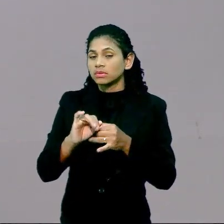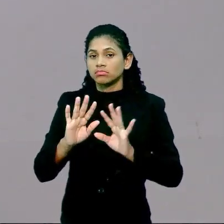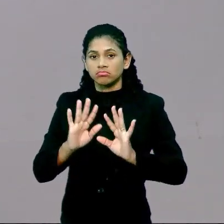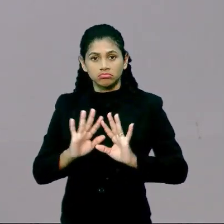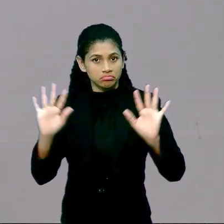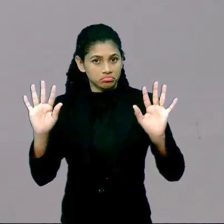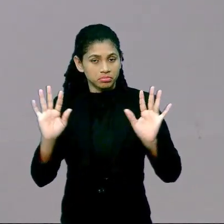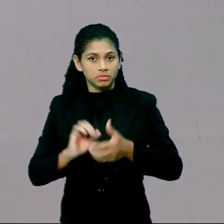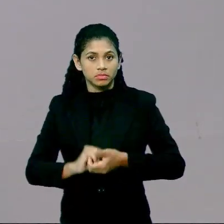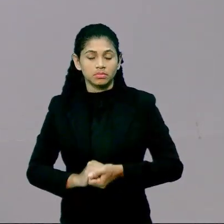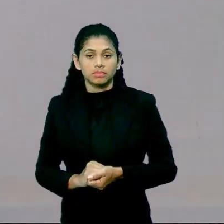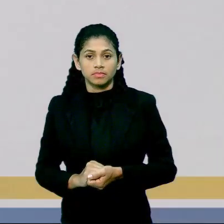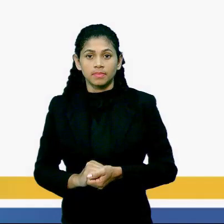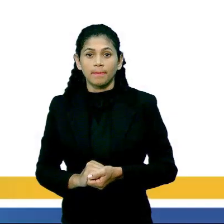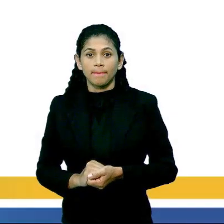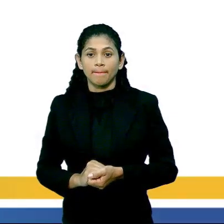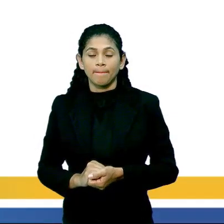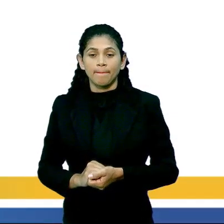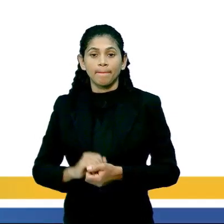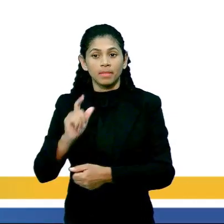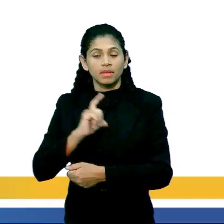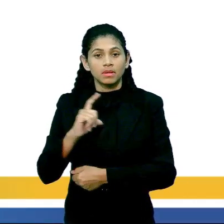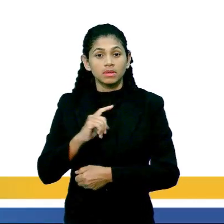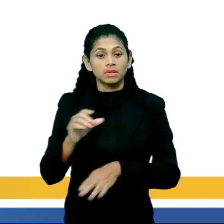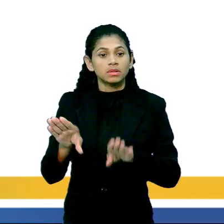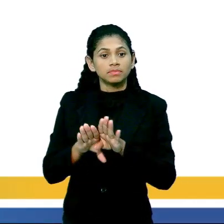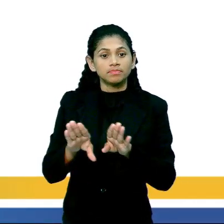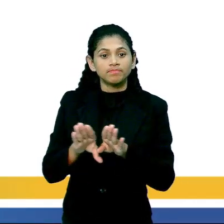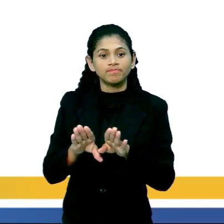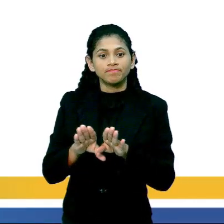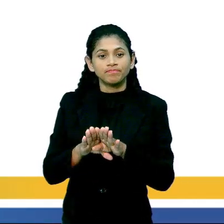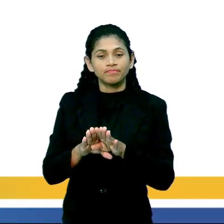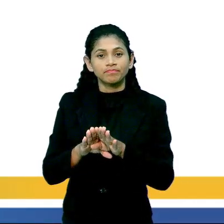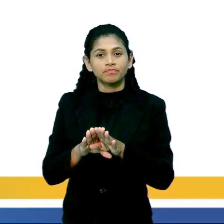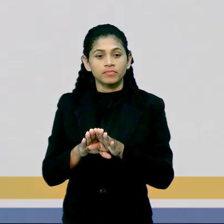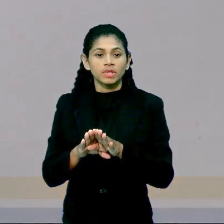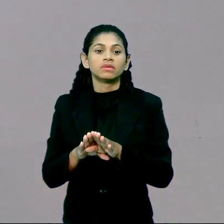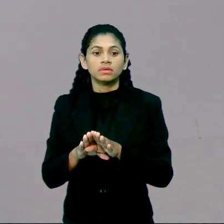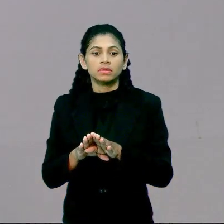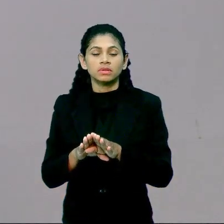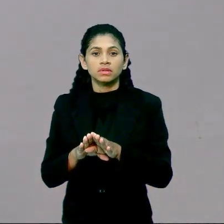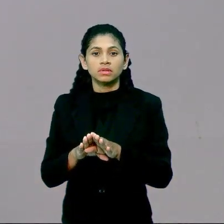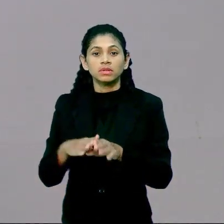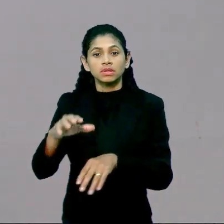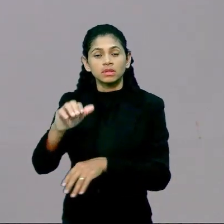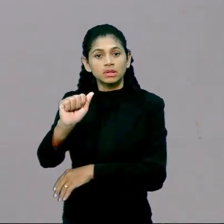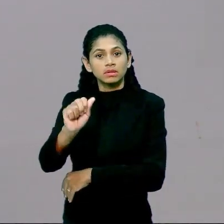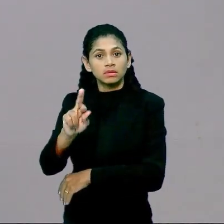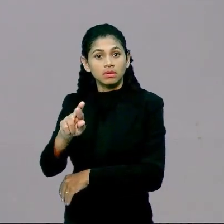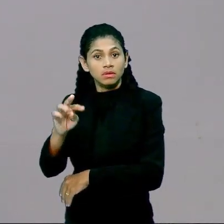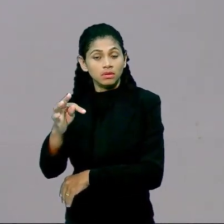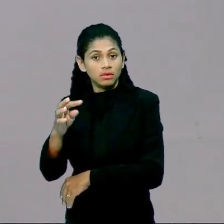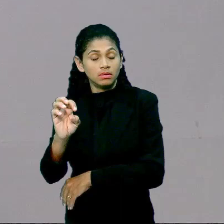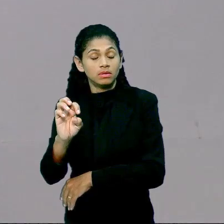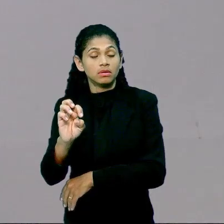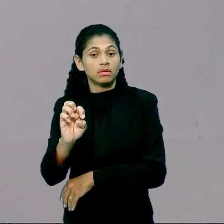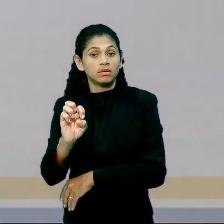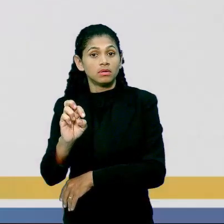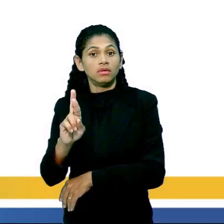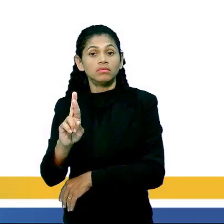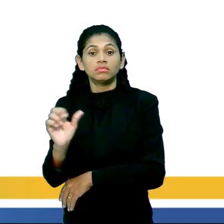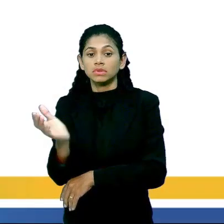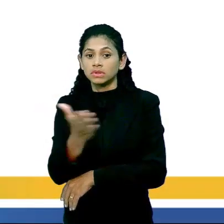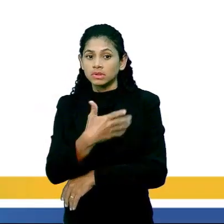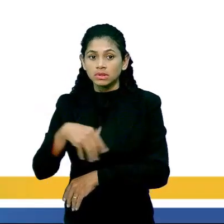como palco para esses eventos e temos o que também? As artes marciais, que vão se diferir da luta. Vamos ver